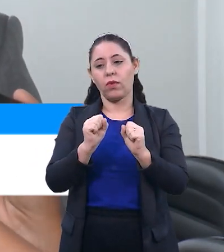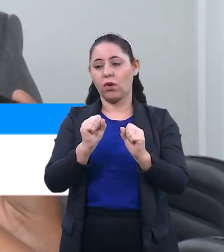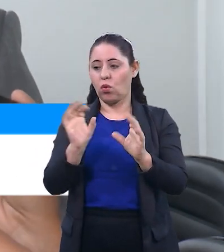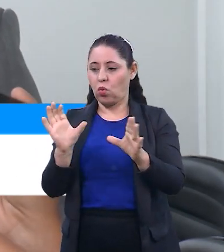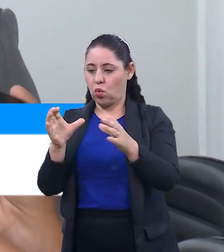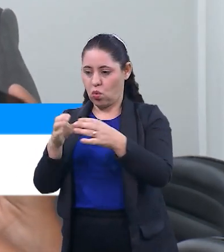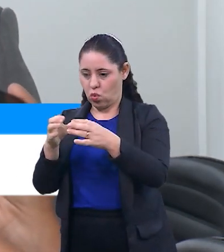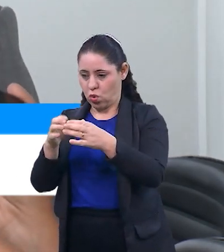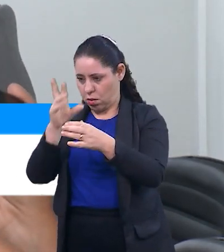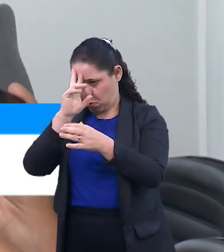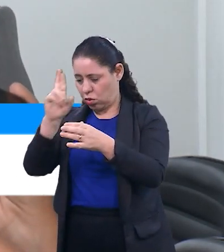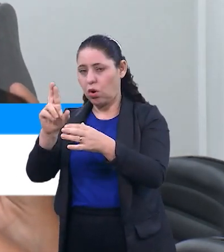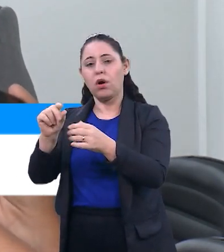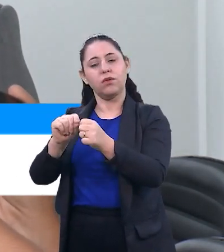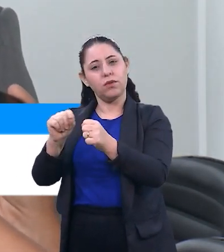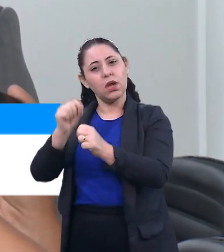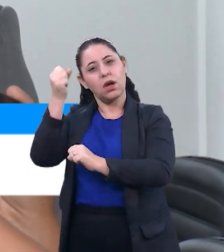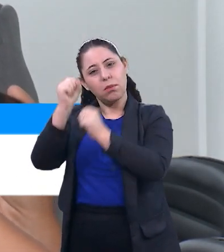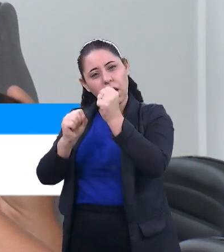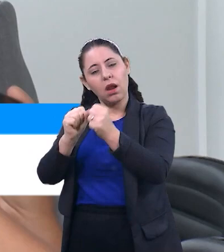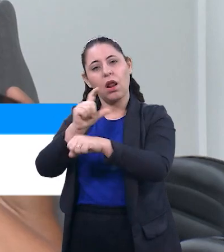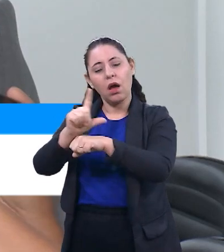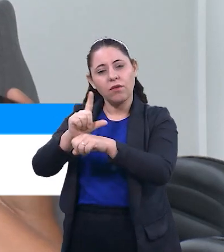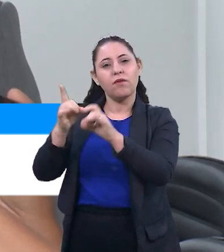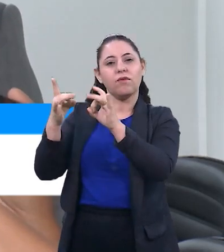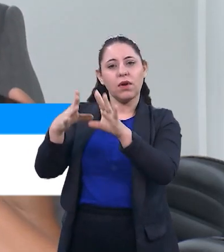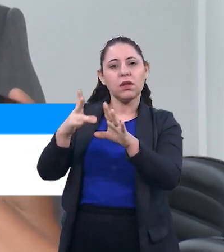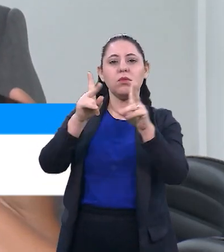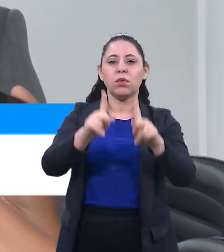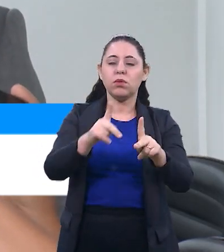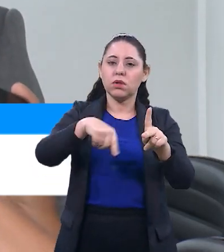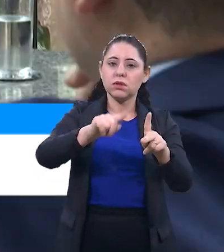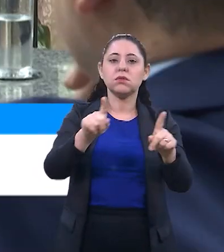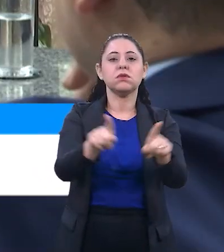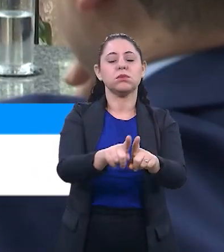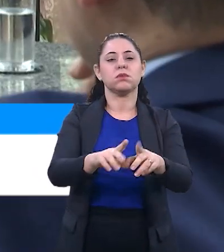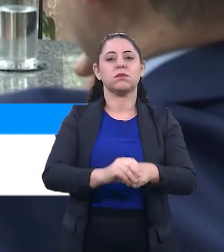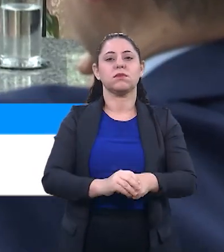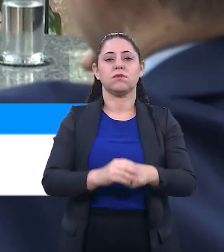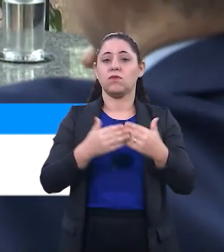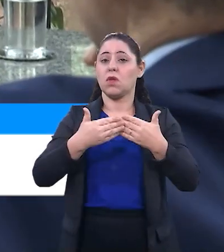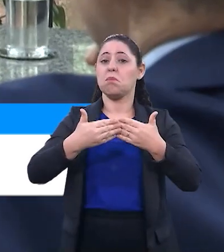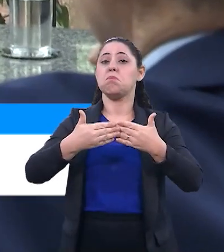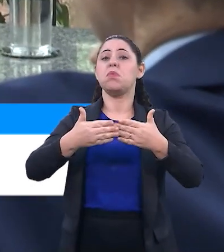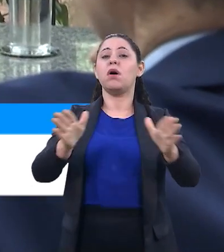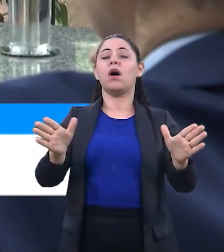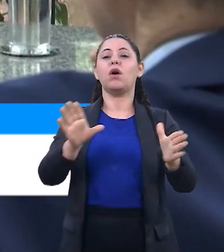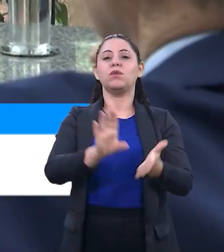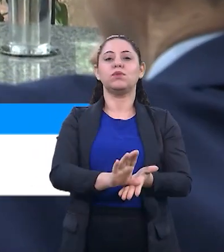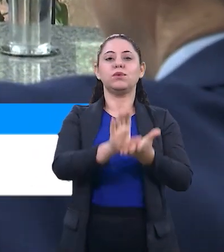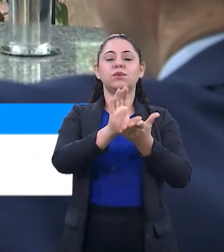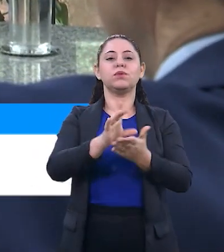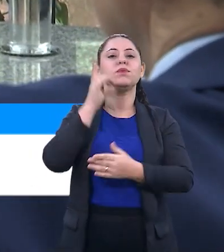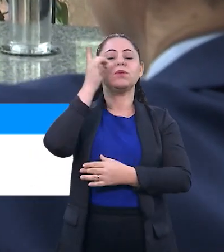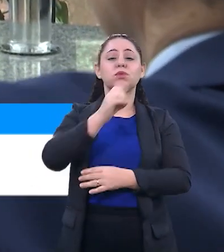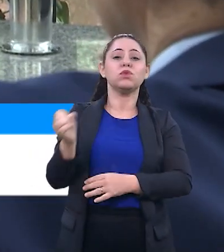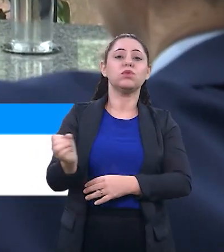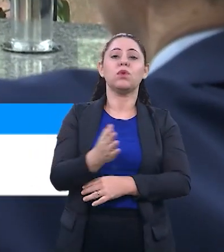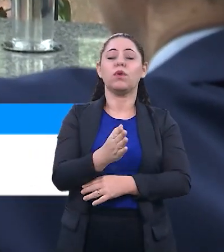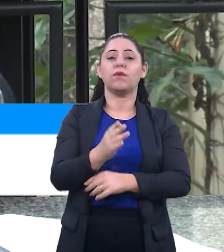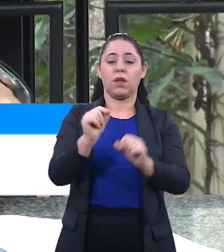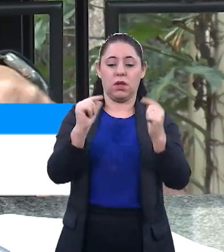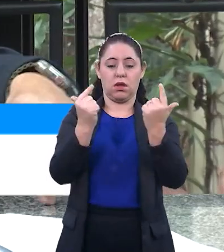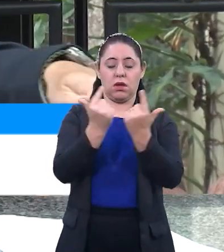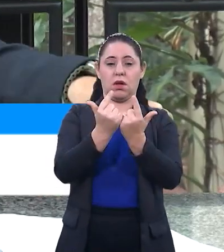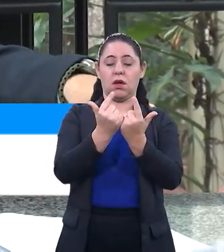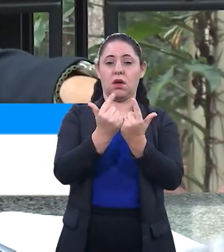o segmento, o setor se beneficie e toda a população também. Durante o lançamento da nova frente parlamentar na